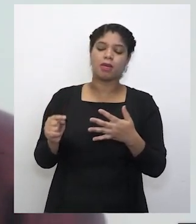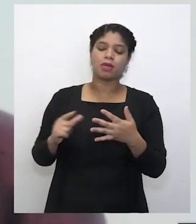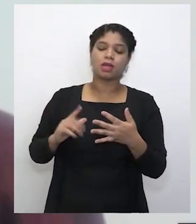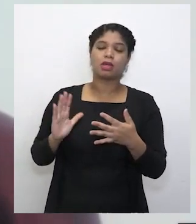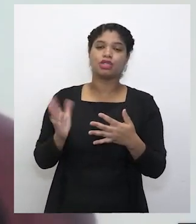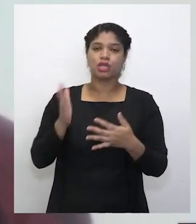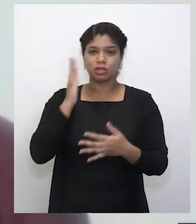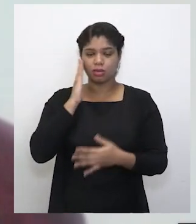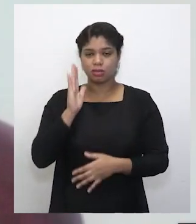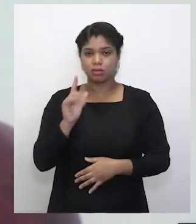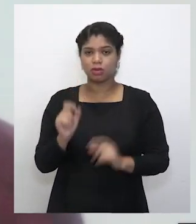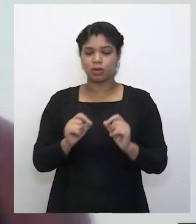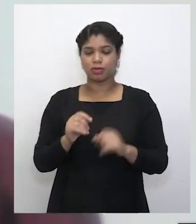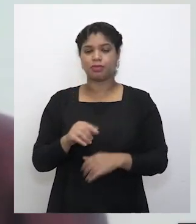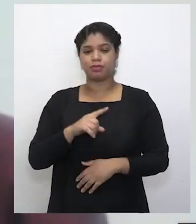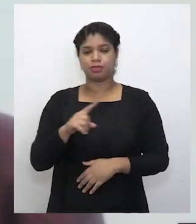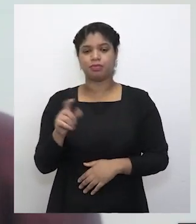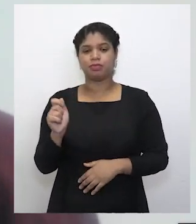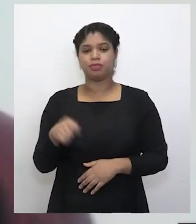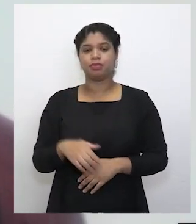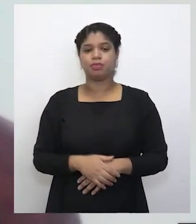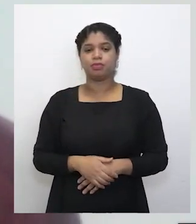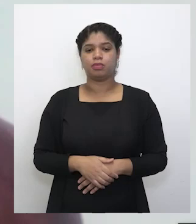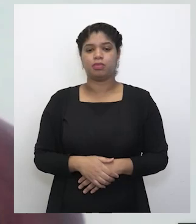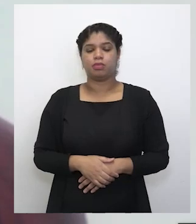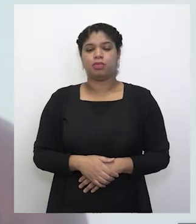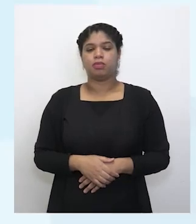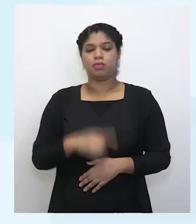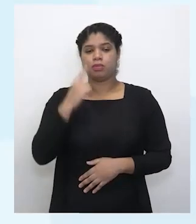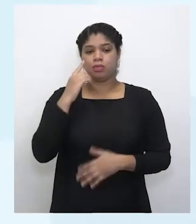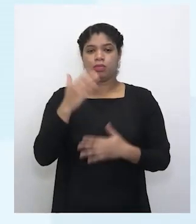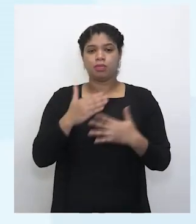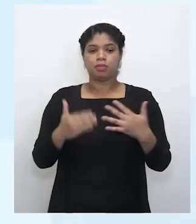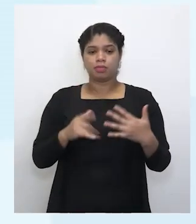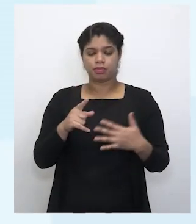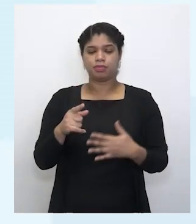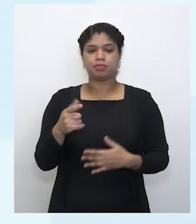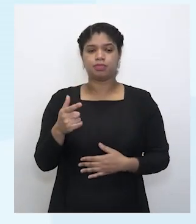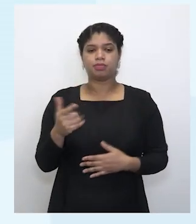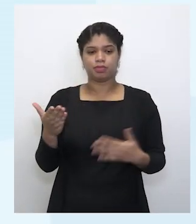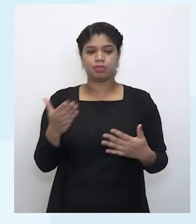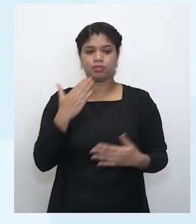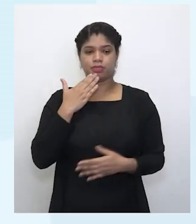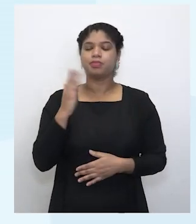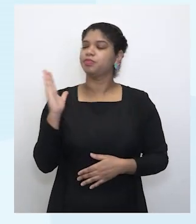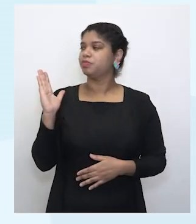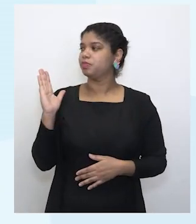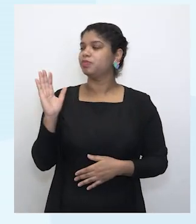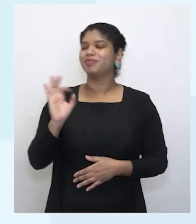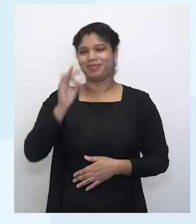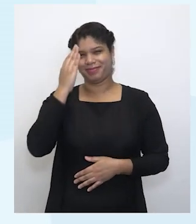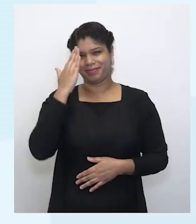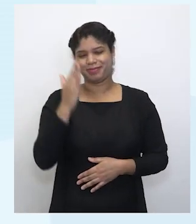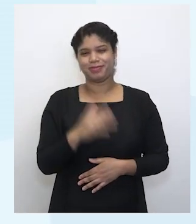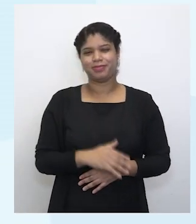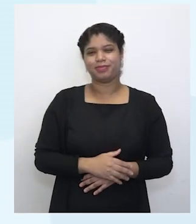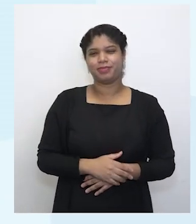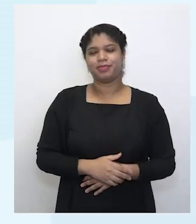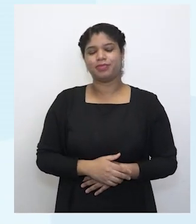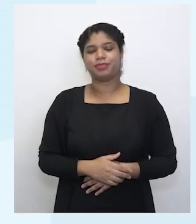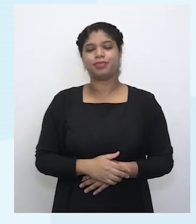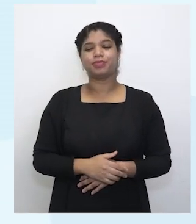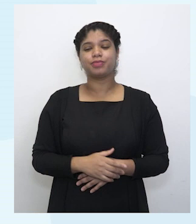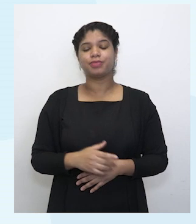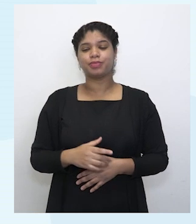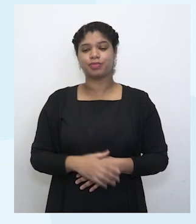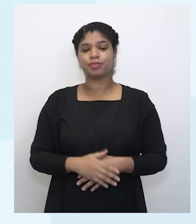Aí, vocês podem, por gentileza, produção, retomar aquele slide que vocês colocaram há pouco? Isso, obrigado. Que são os passos